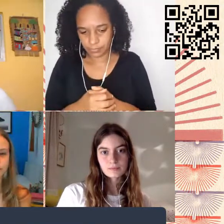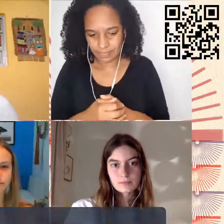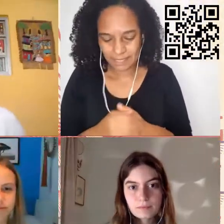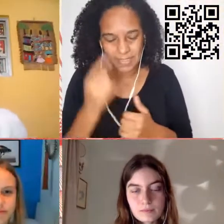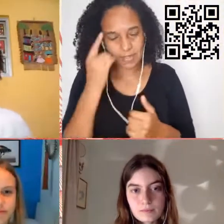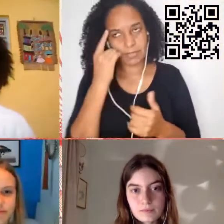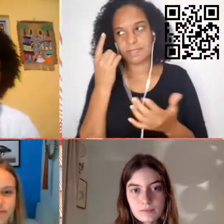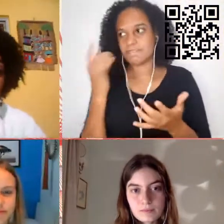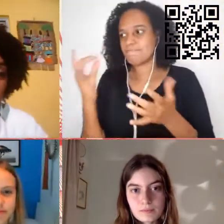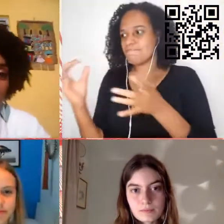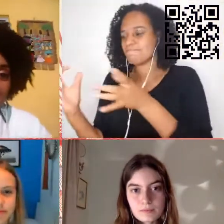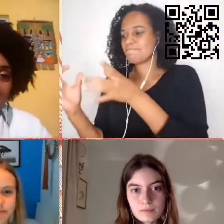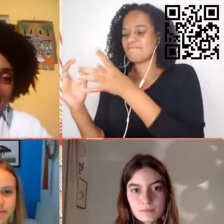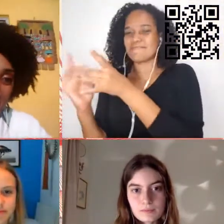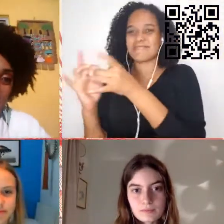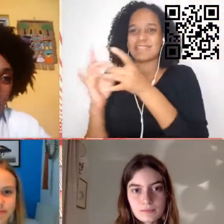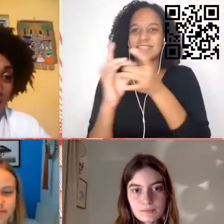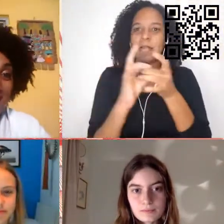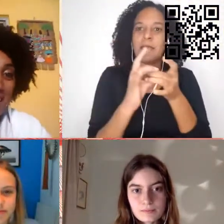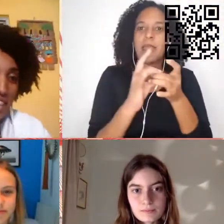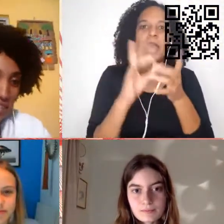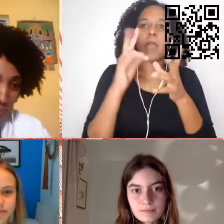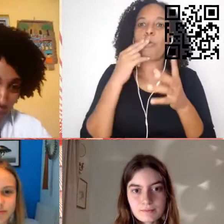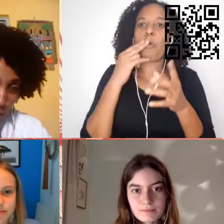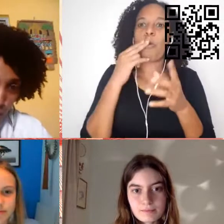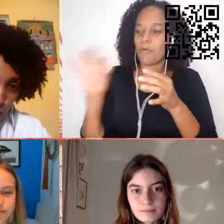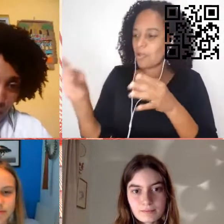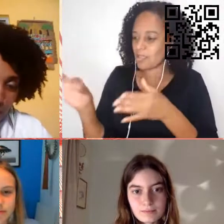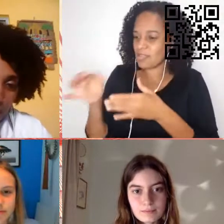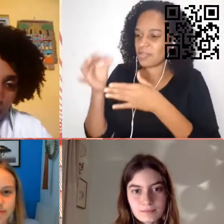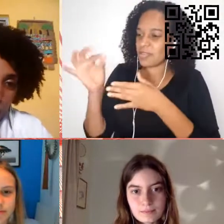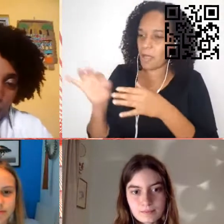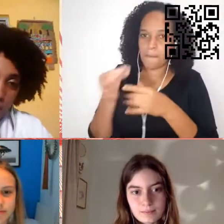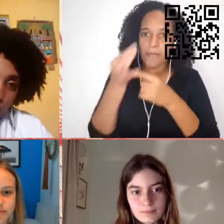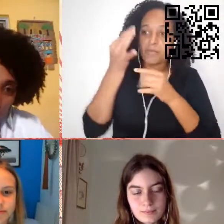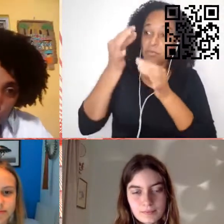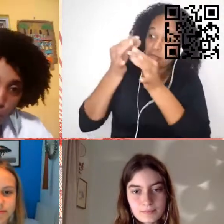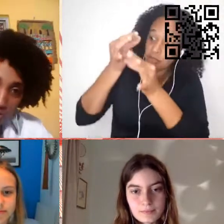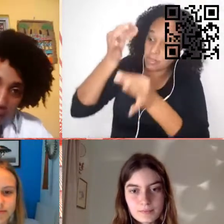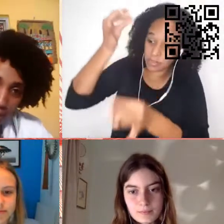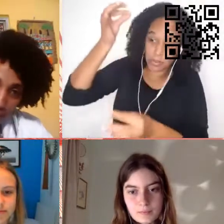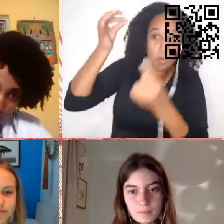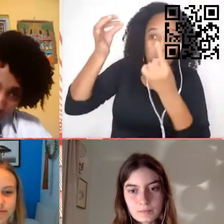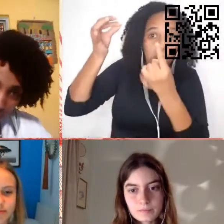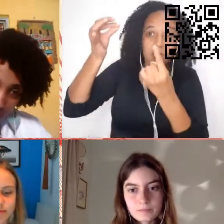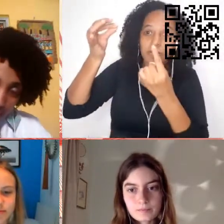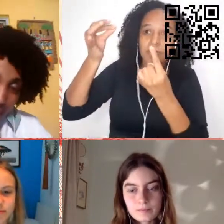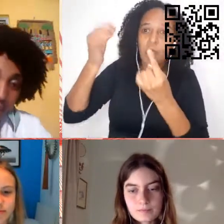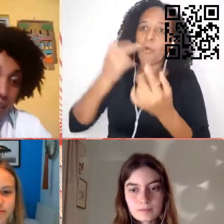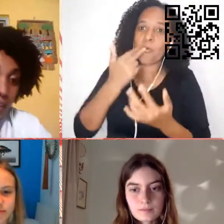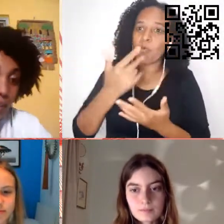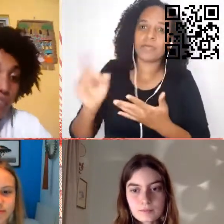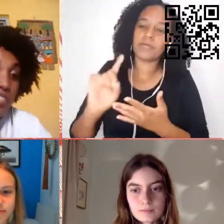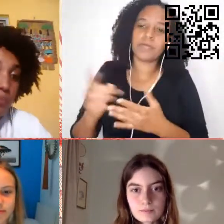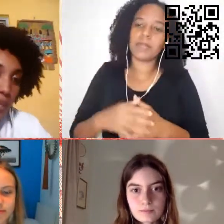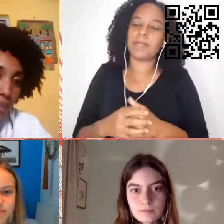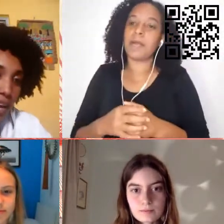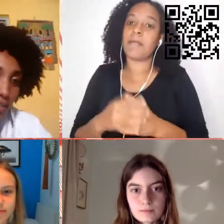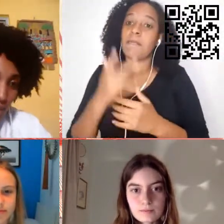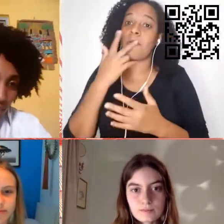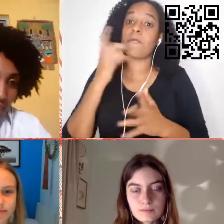tenho muitos novelos, né? Tenho muitas linhas e muitas cores. Mas eu vou dizer que o novelo que sustenta essas linhas é a questão